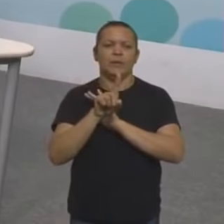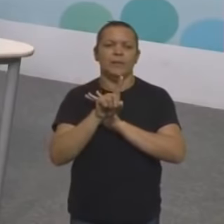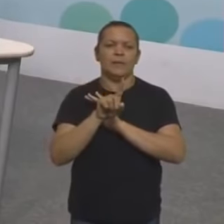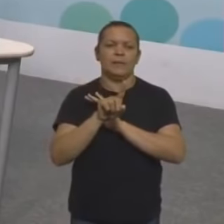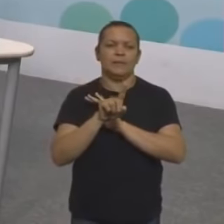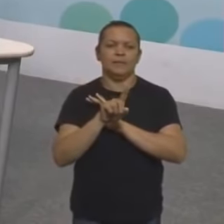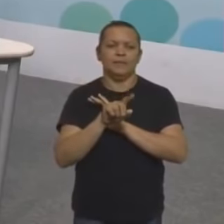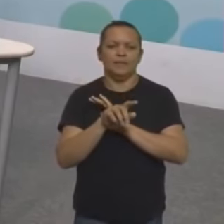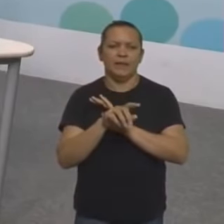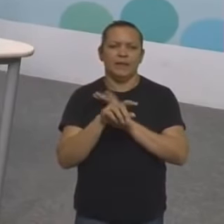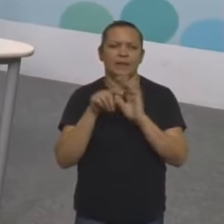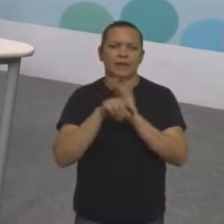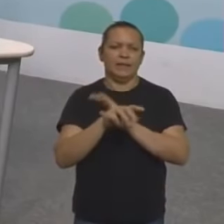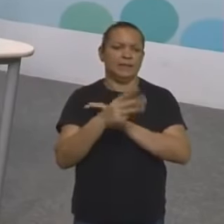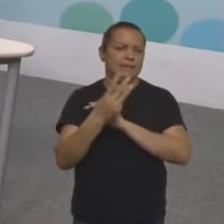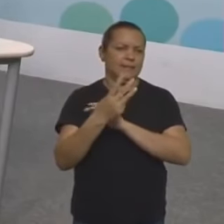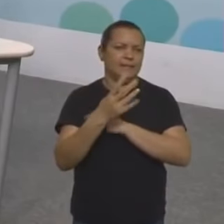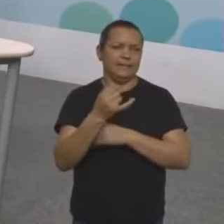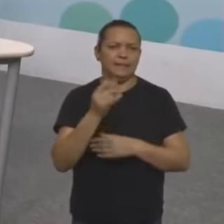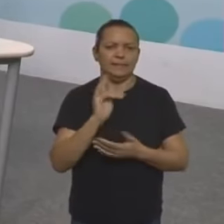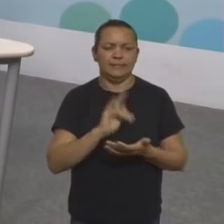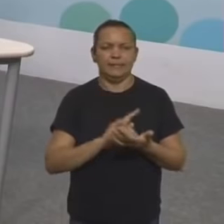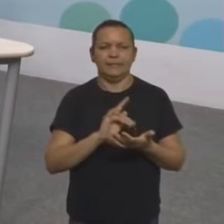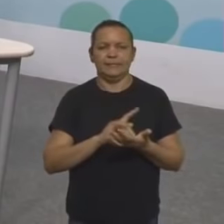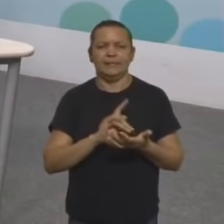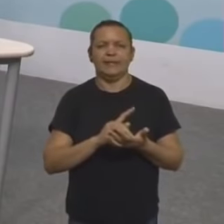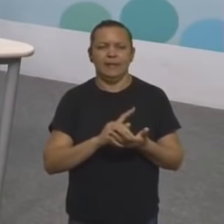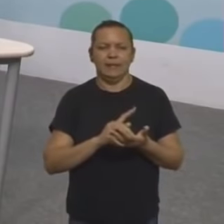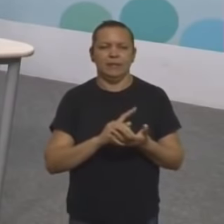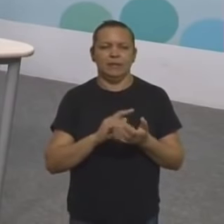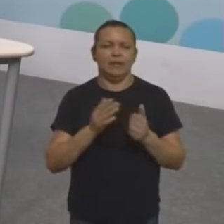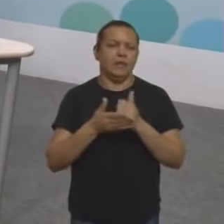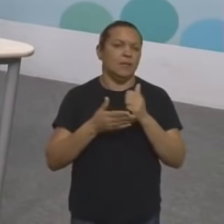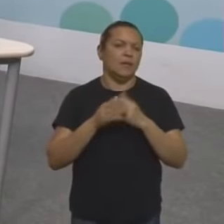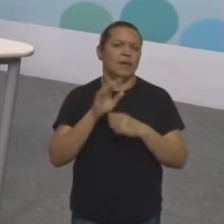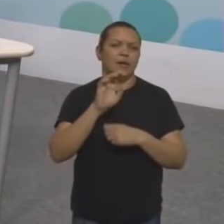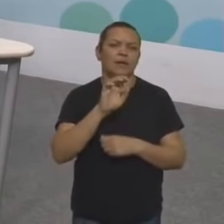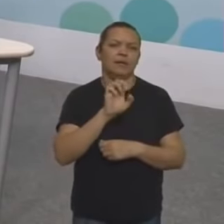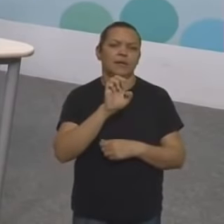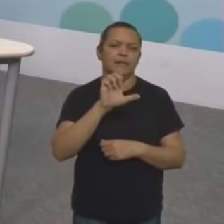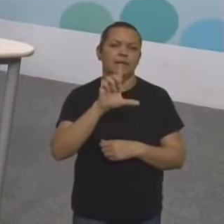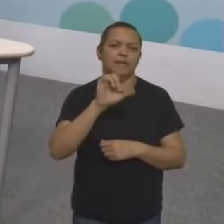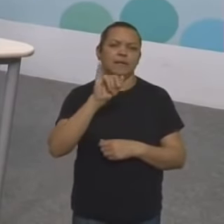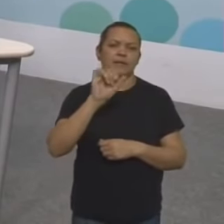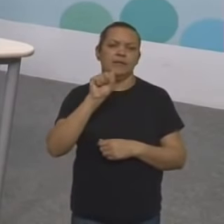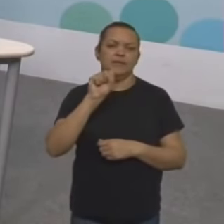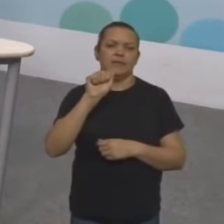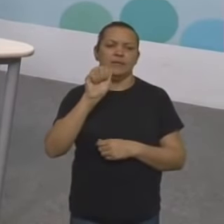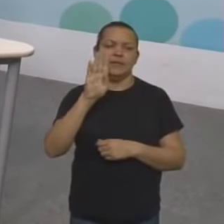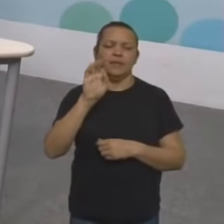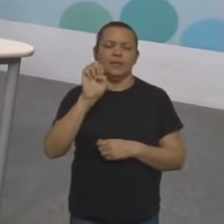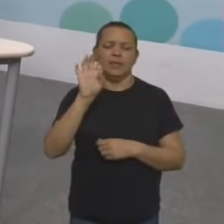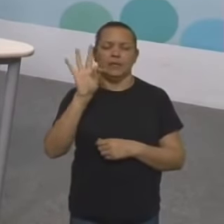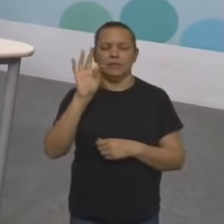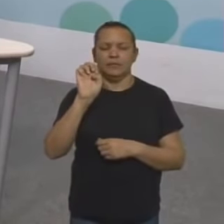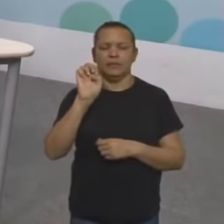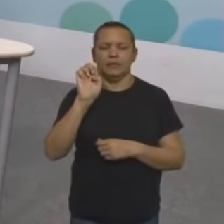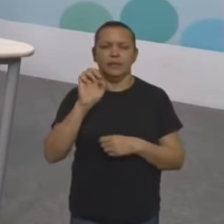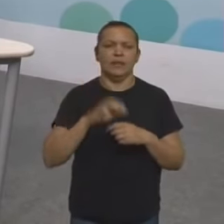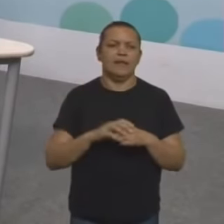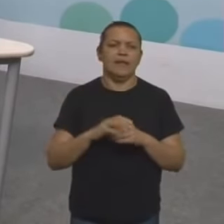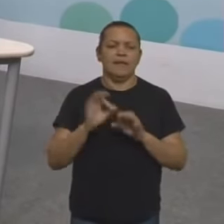3, na verdade, tá? Mas a da professora Elizabeth, ela diz o seguinte: realizando um tour